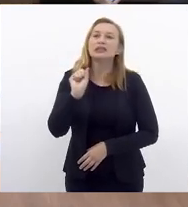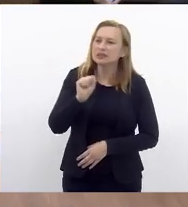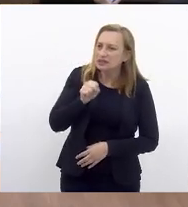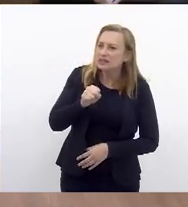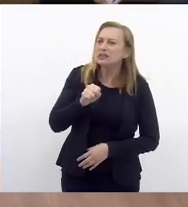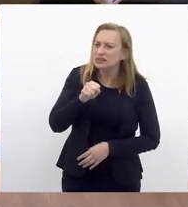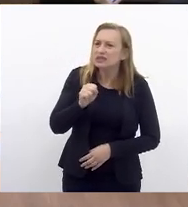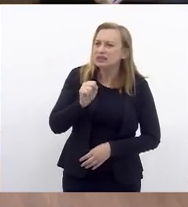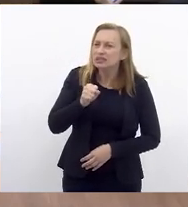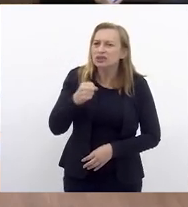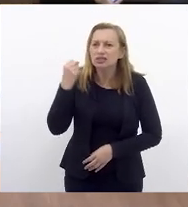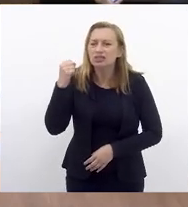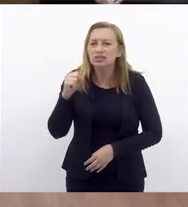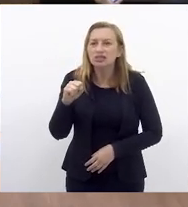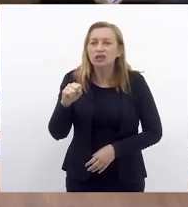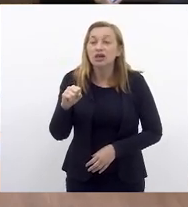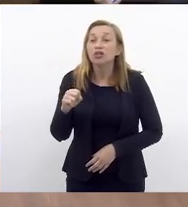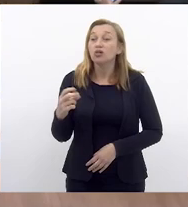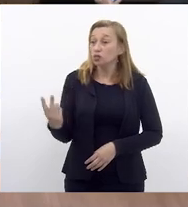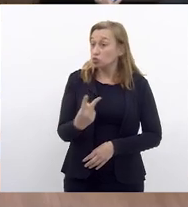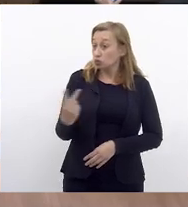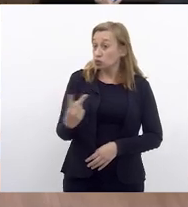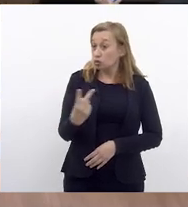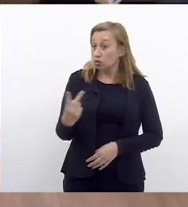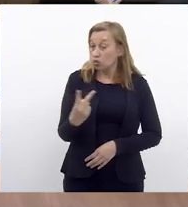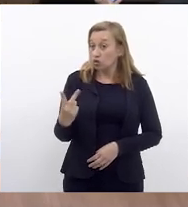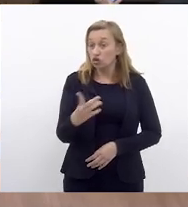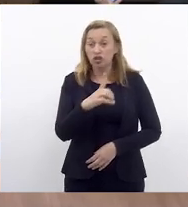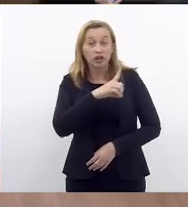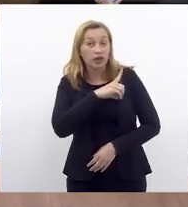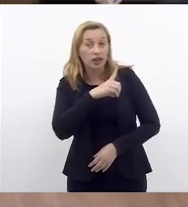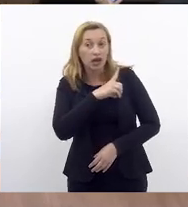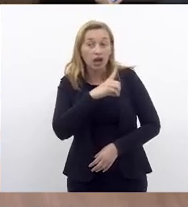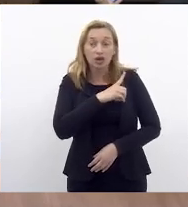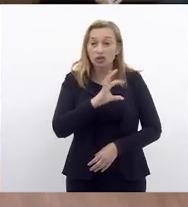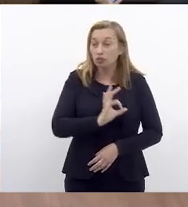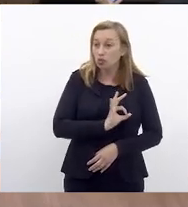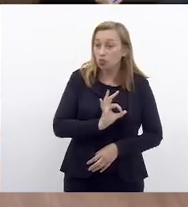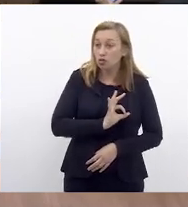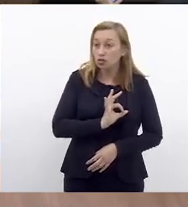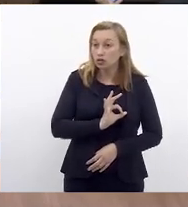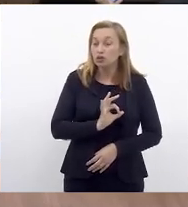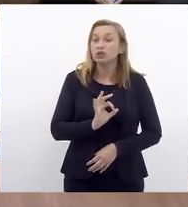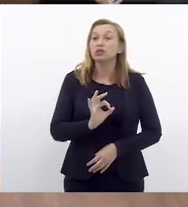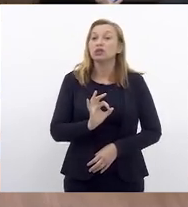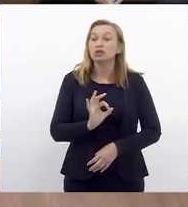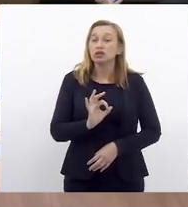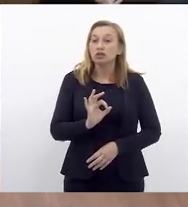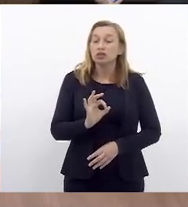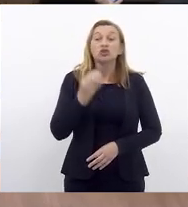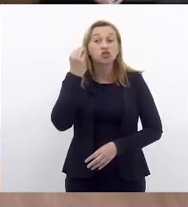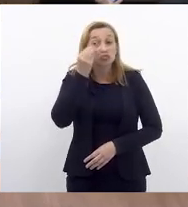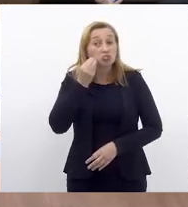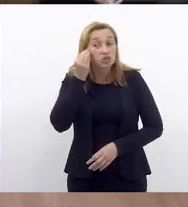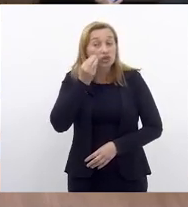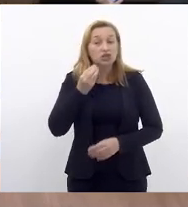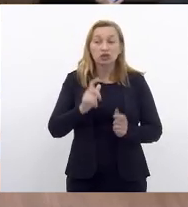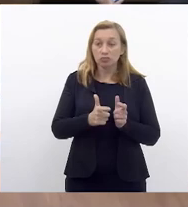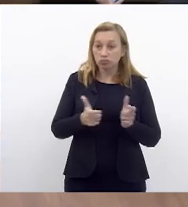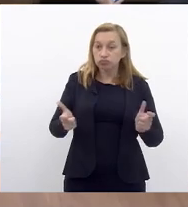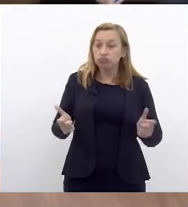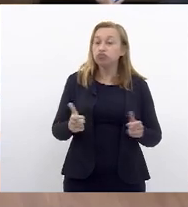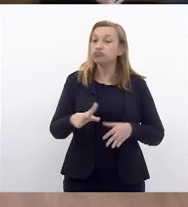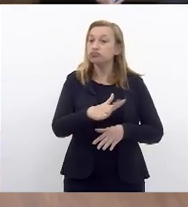deputada. Presidente, ambos os delegados de polícia possuem ampla experiência na área de